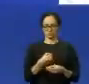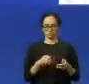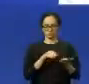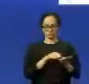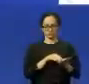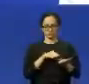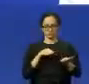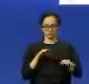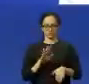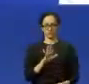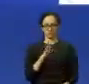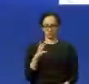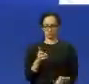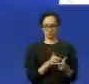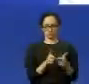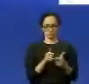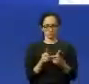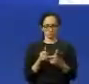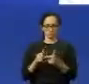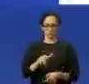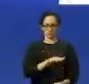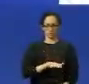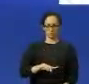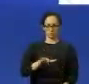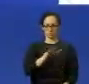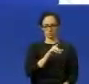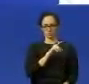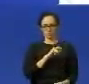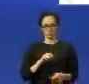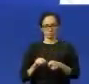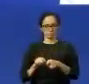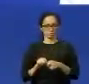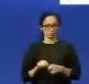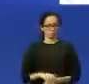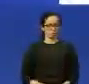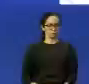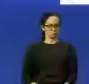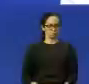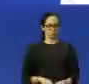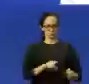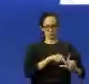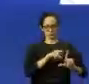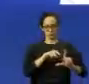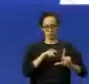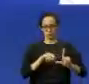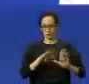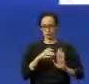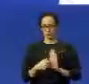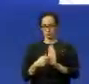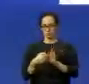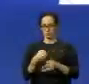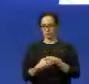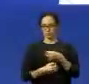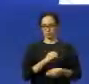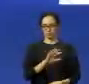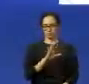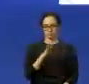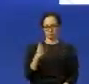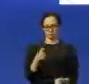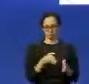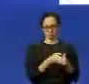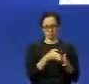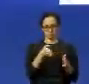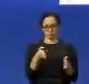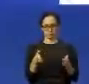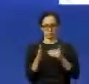trânsito, né? Que é um problema aí que aflige todos os dias milhares de motoristas no Brasil, né? O gráfico ilustra a situação representada ao longo de um intervalo